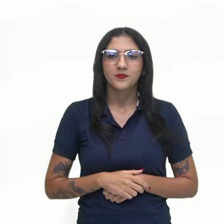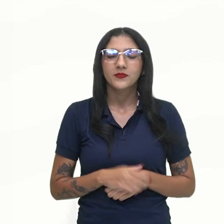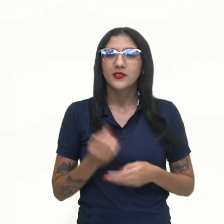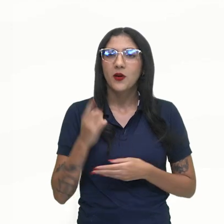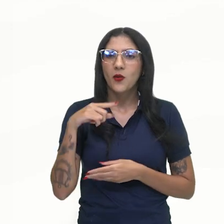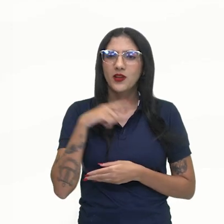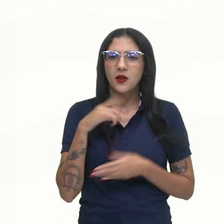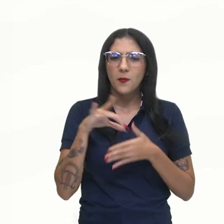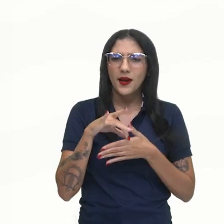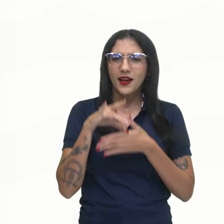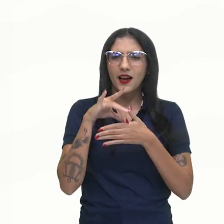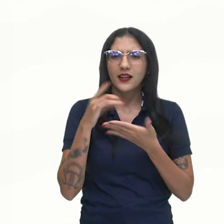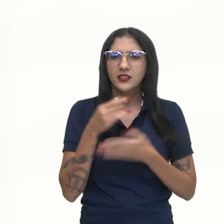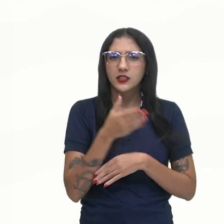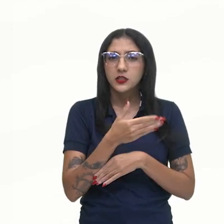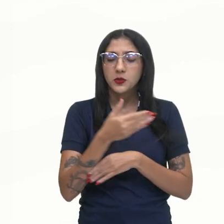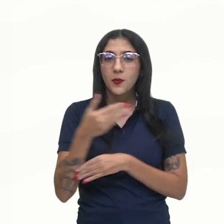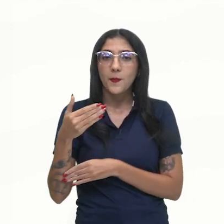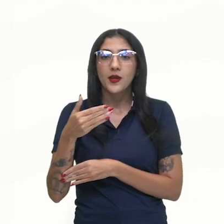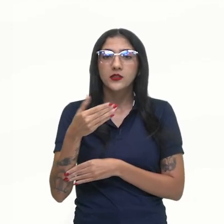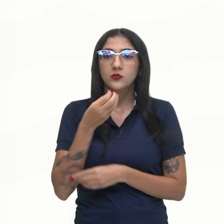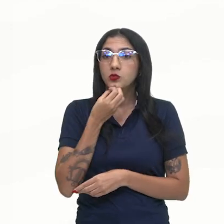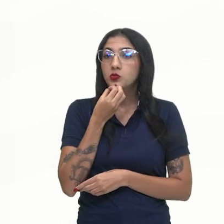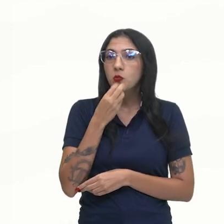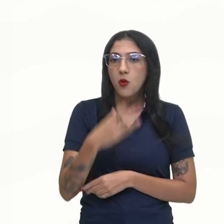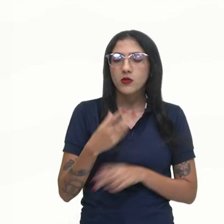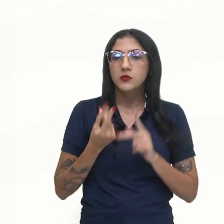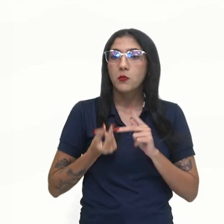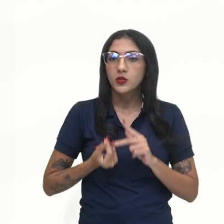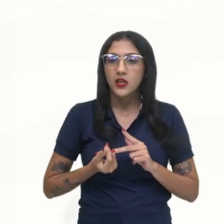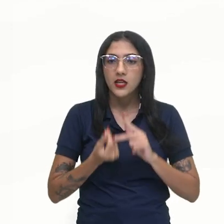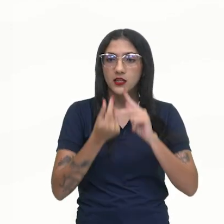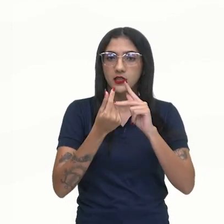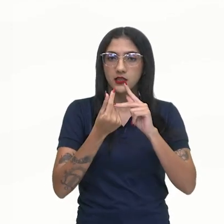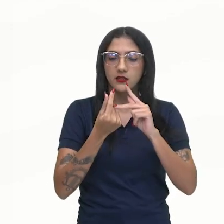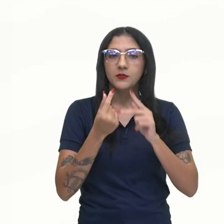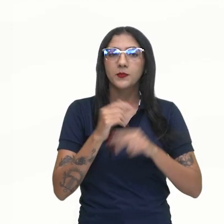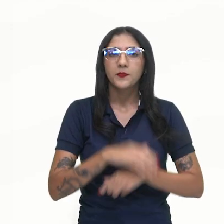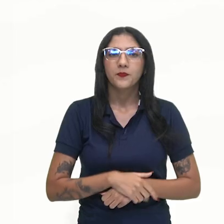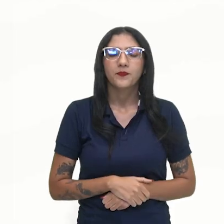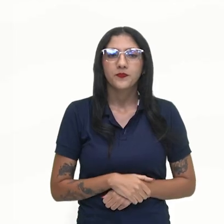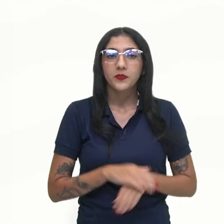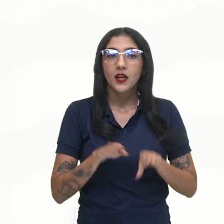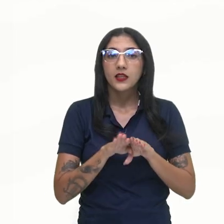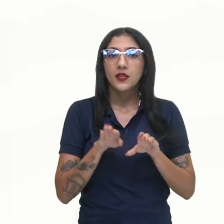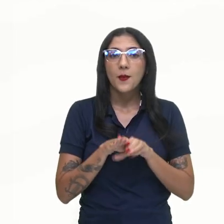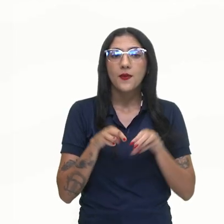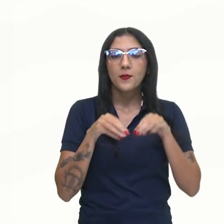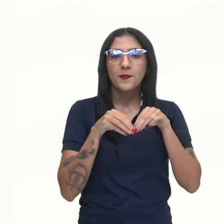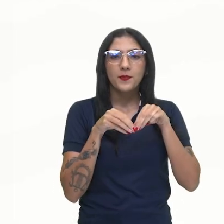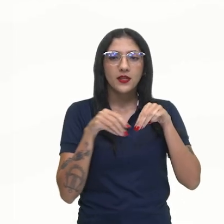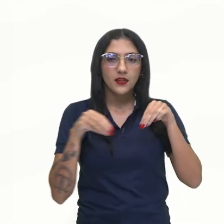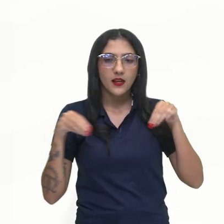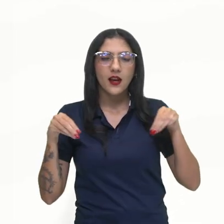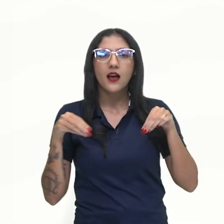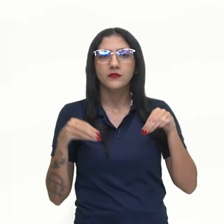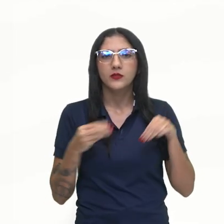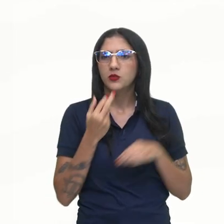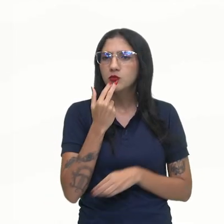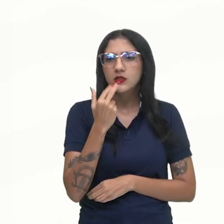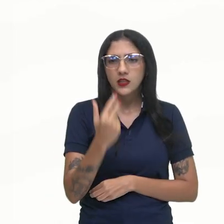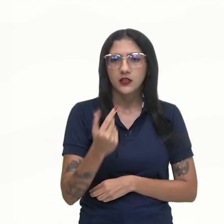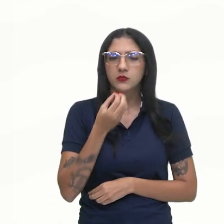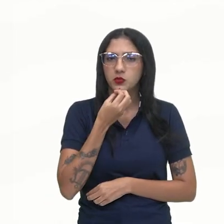carne muito rica, rich in protein, em proteína, and minerals, que são ricas em proteínas